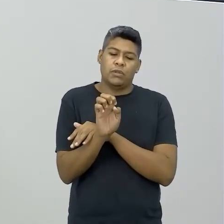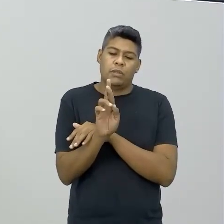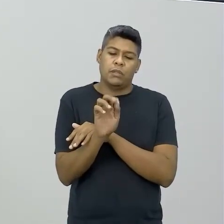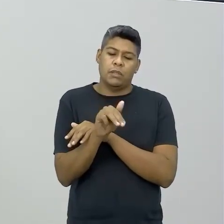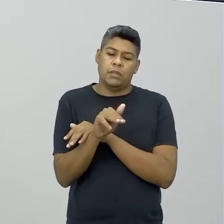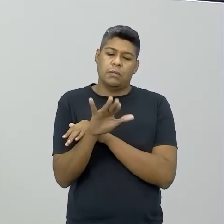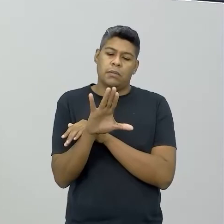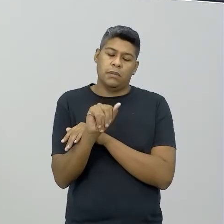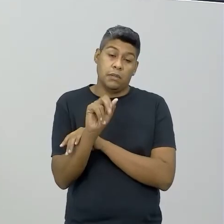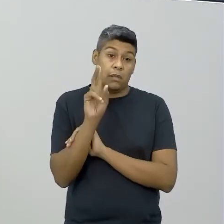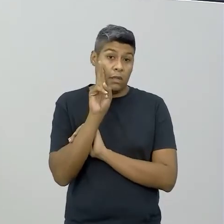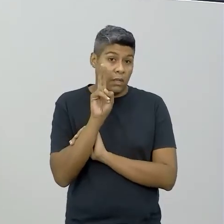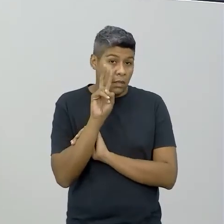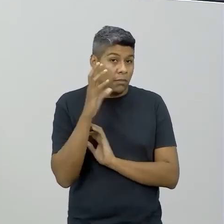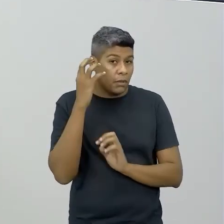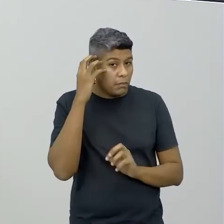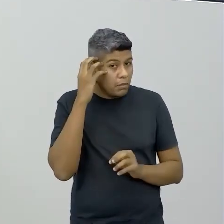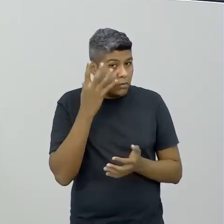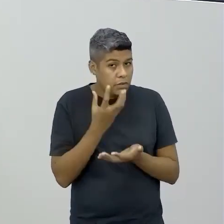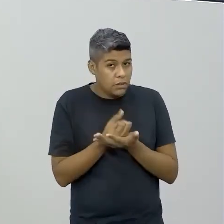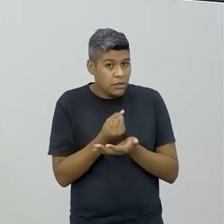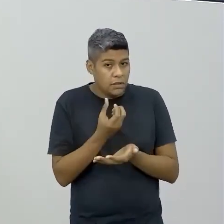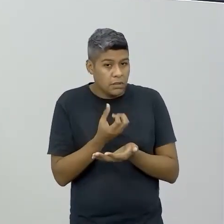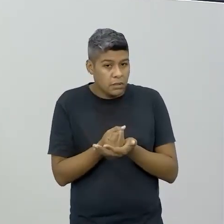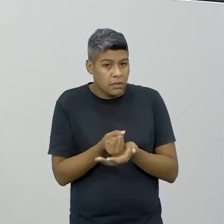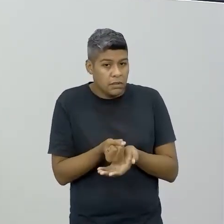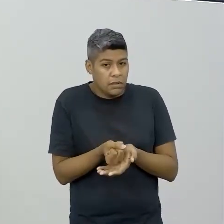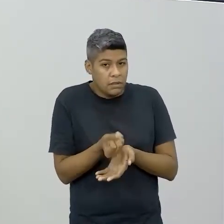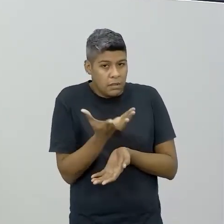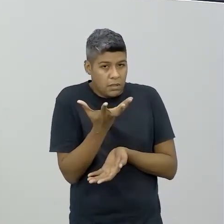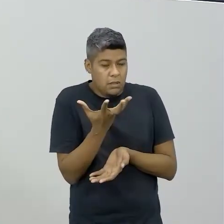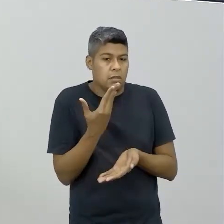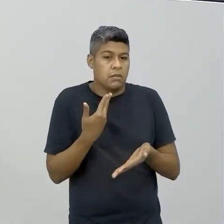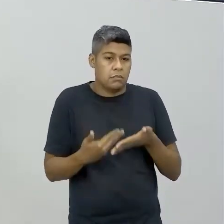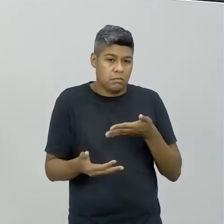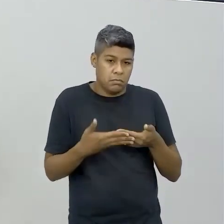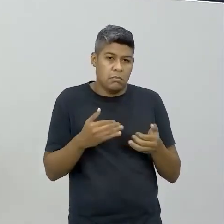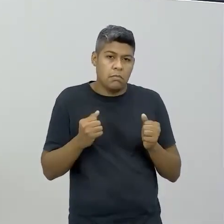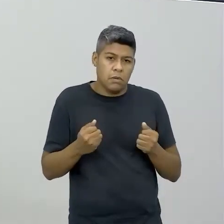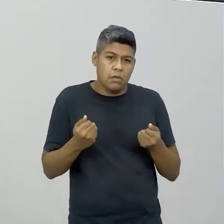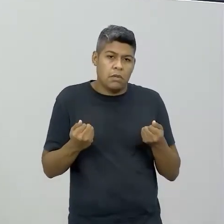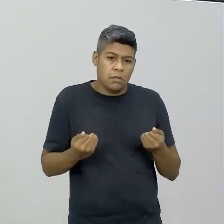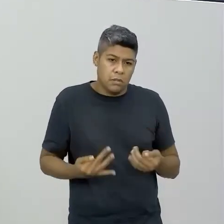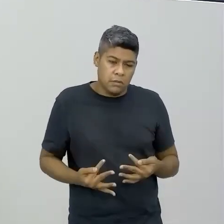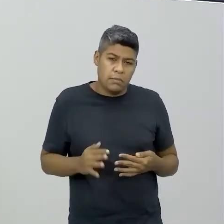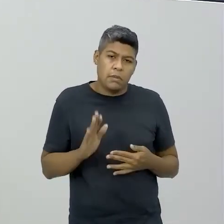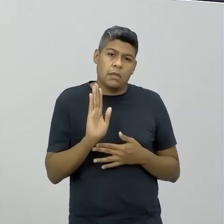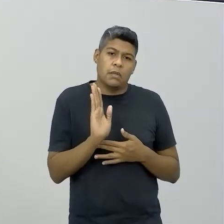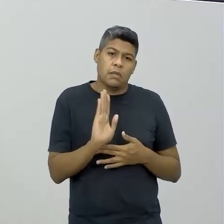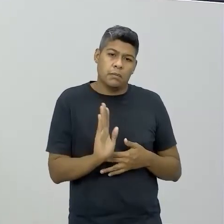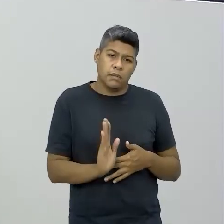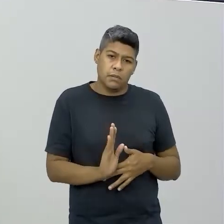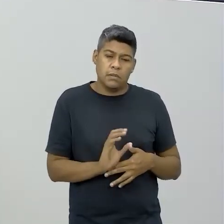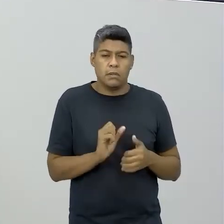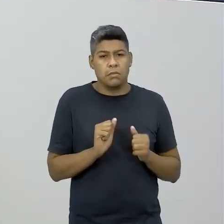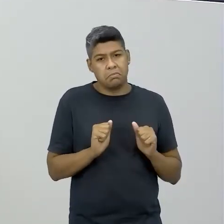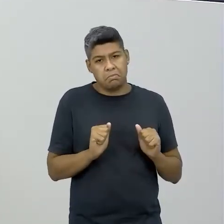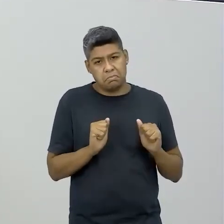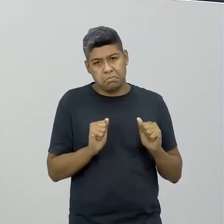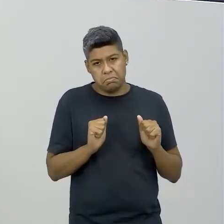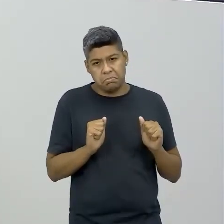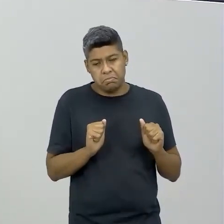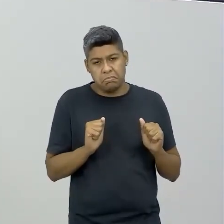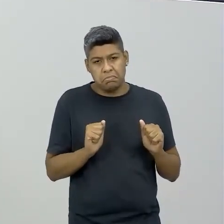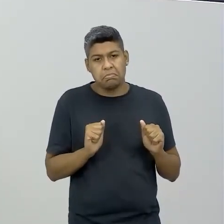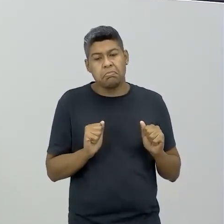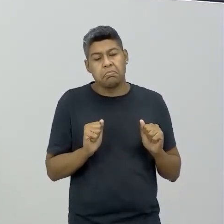funcionamento. Lembrando que o seu podcast pode ter qualquer segmento. Você pode explicar sobre as geotérmicas no Brasil, possibilidade,